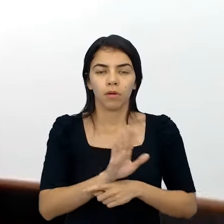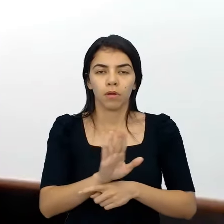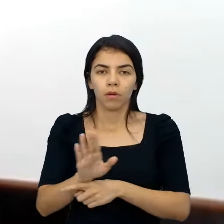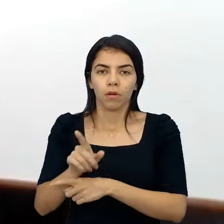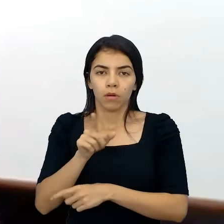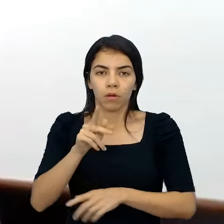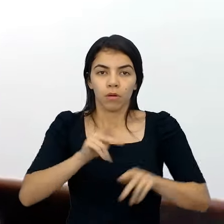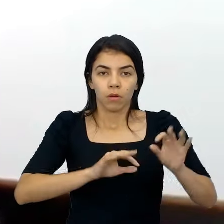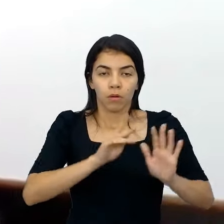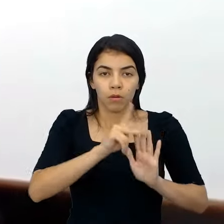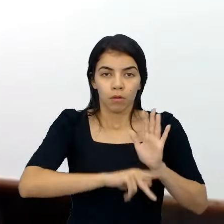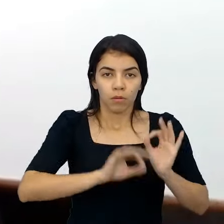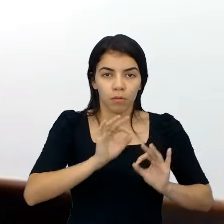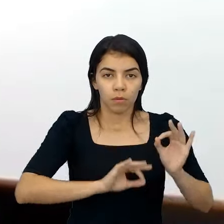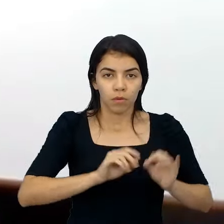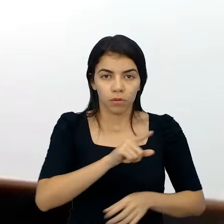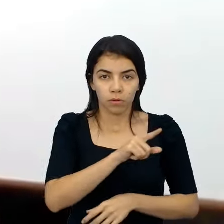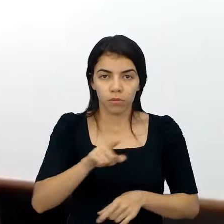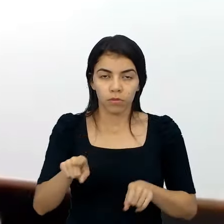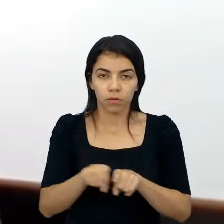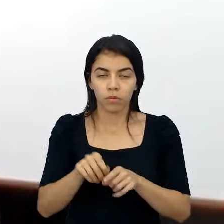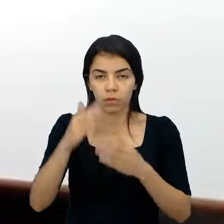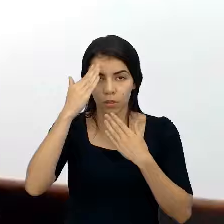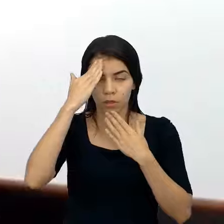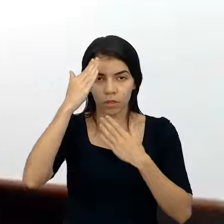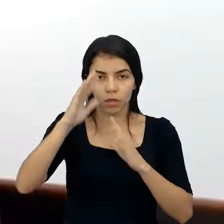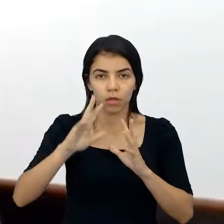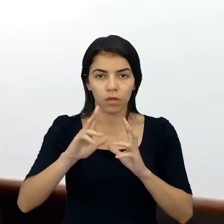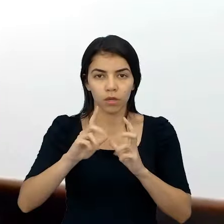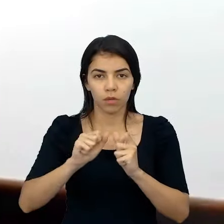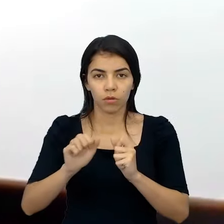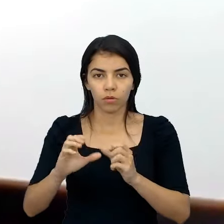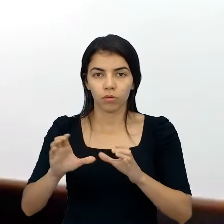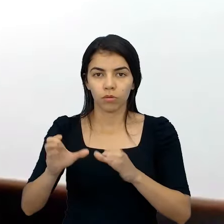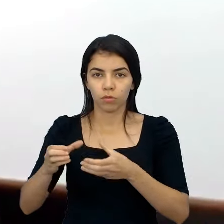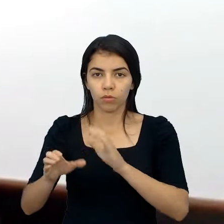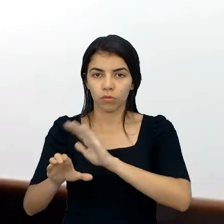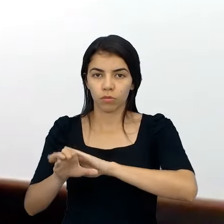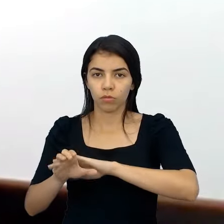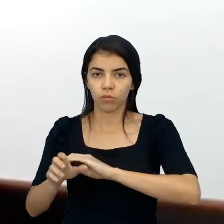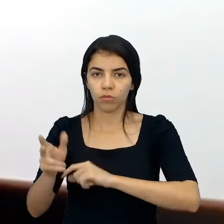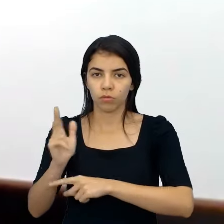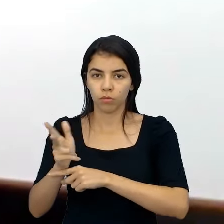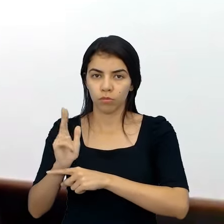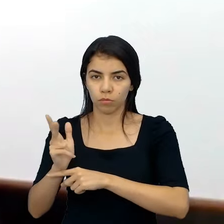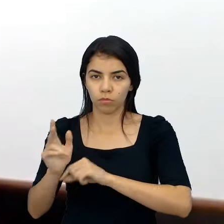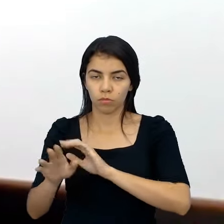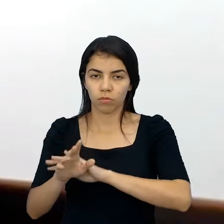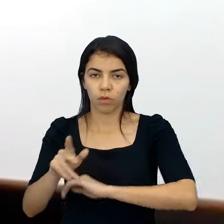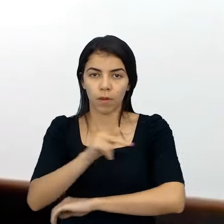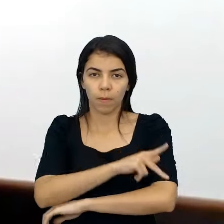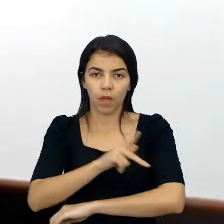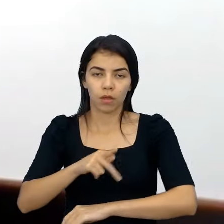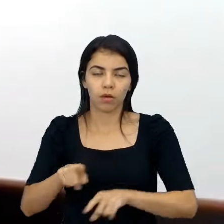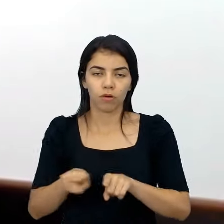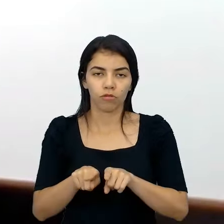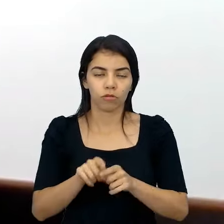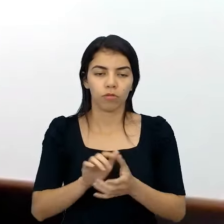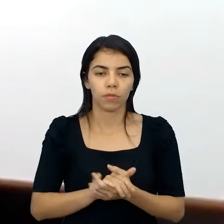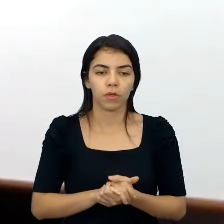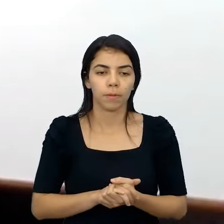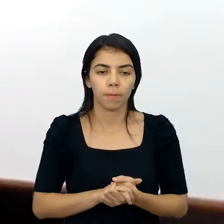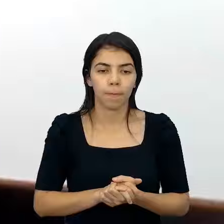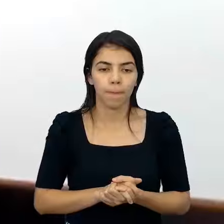o planejamento de vocês, tá bom? Agradeço também a toda a equipe operacional e pedagógica que contribuem para